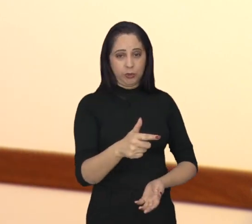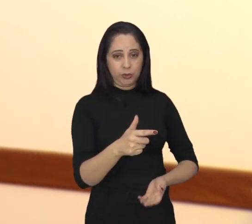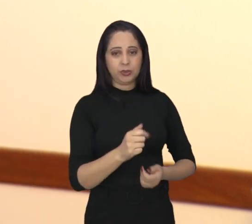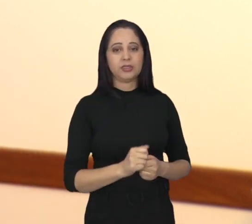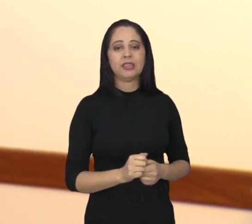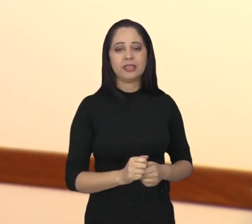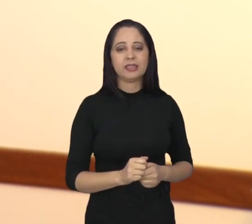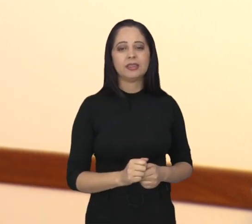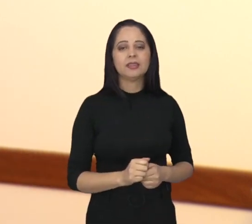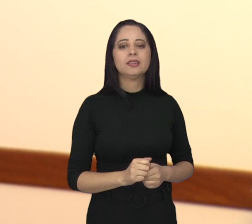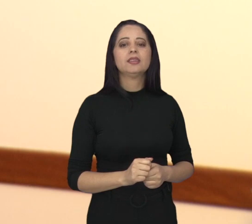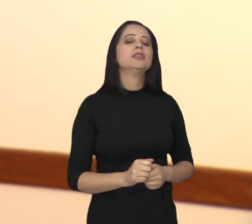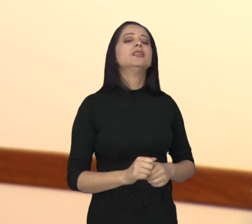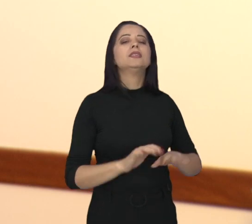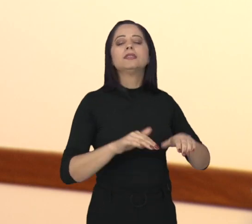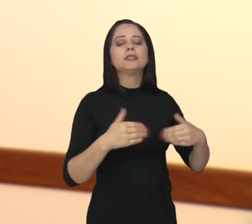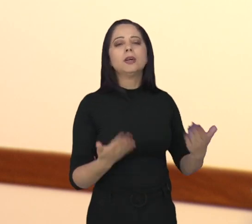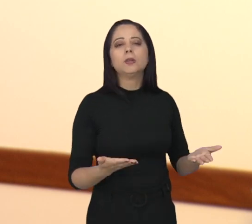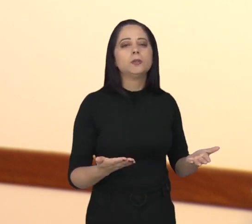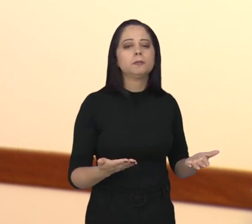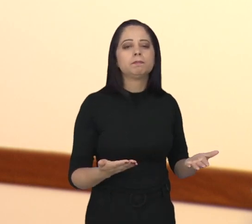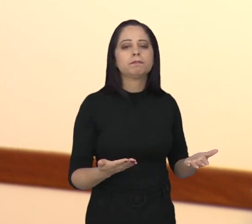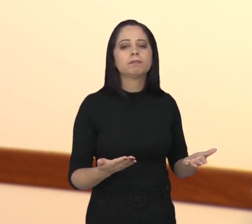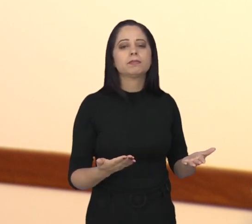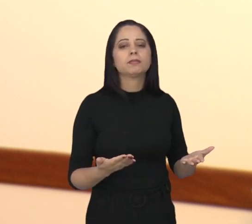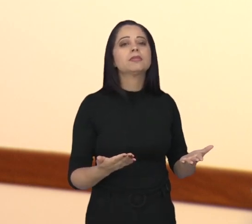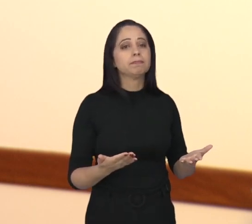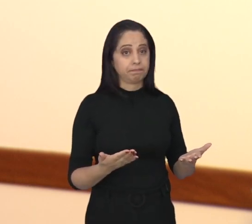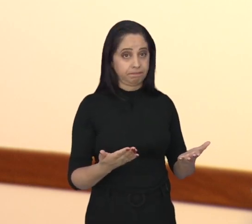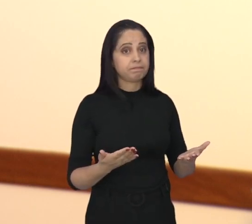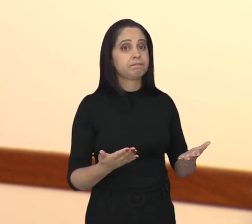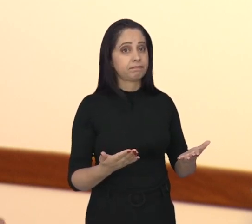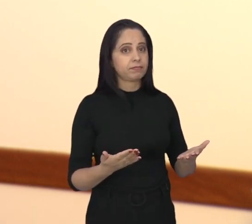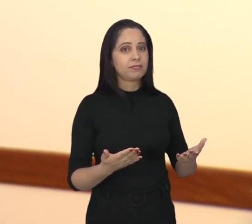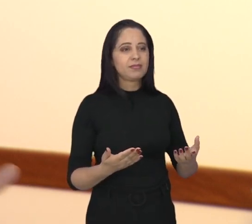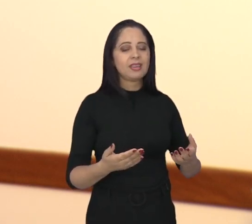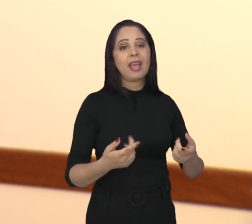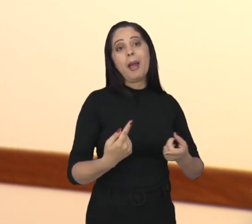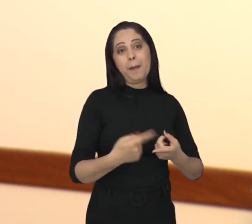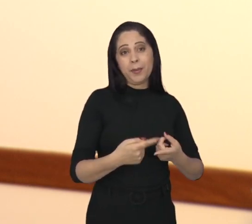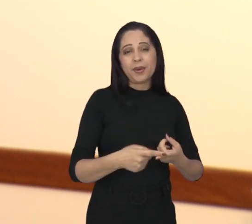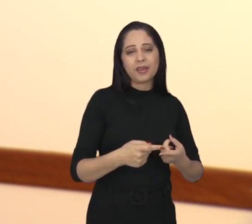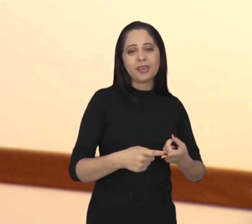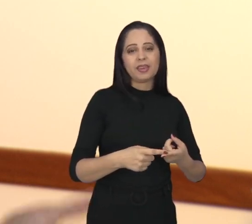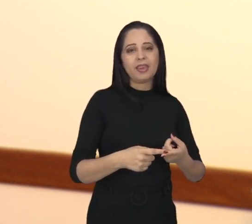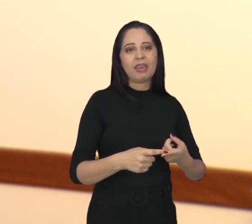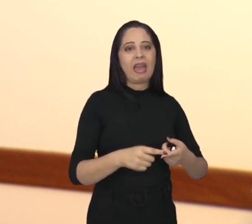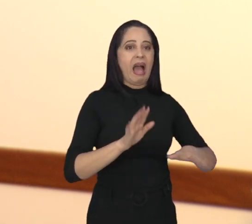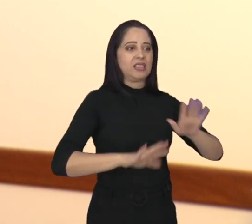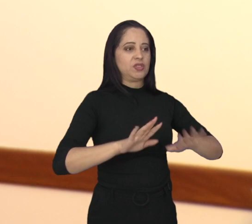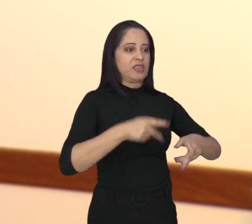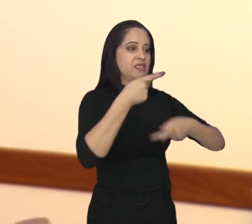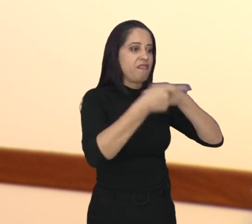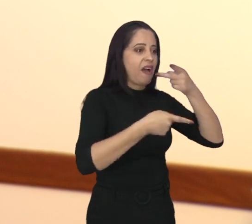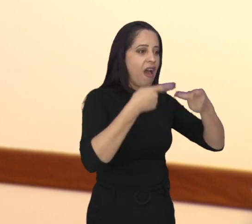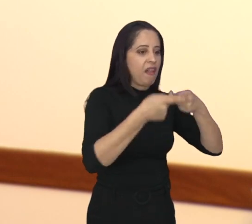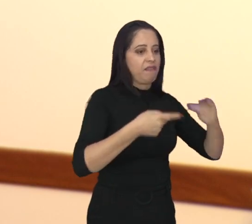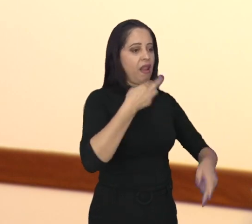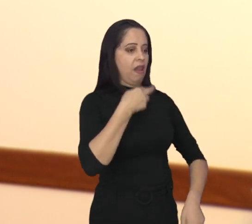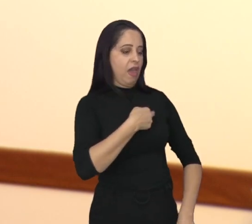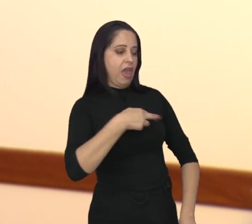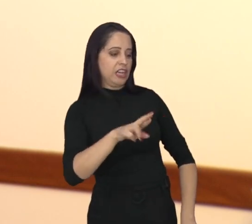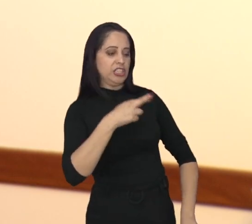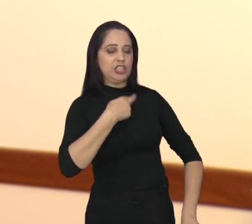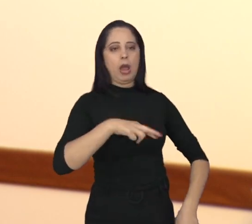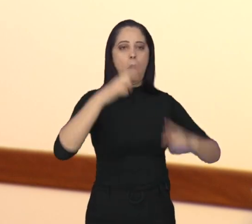nossa realidade, né? O que vai totalmente é uma contradição em relação ao que prega, né? As religiões,